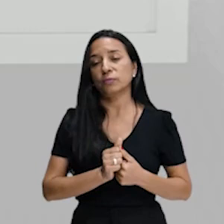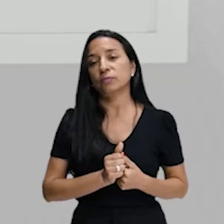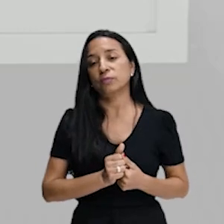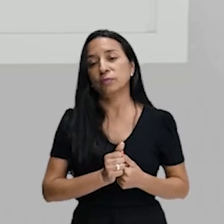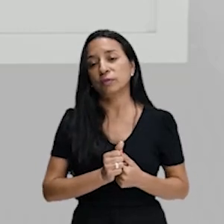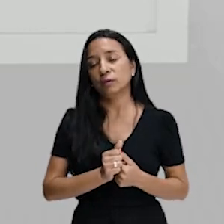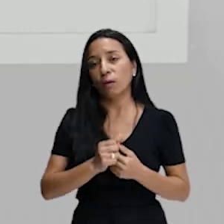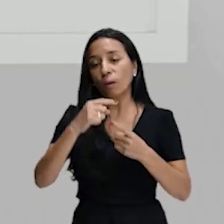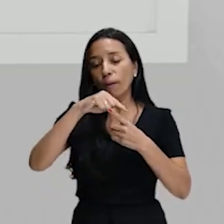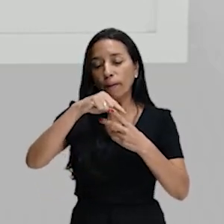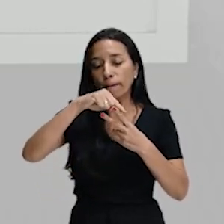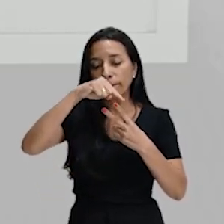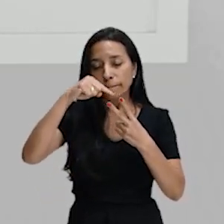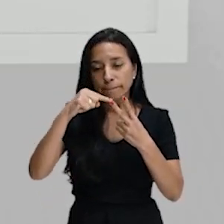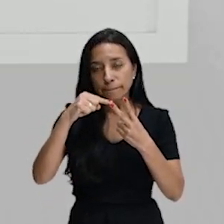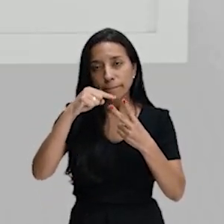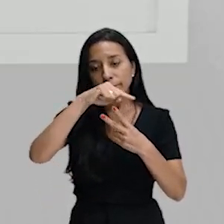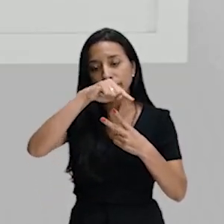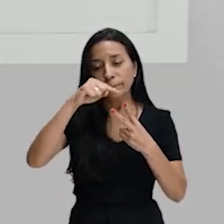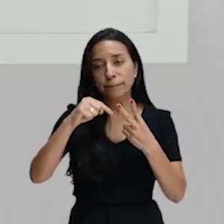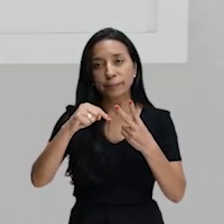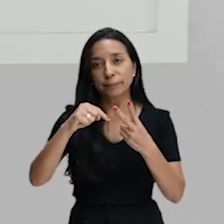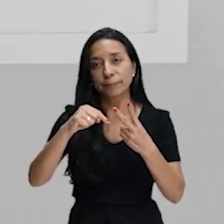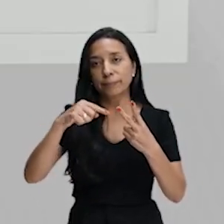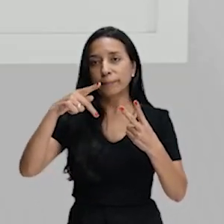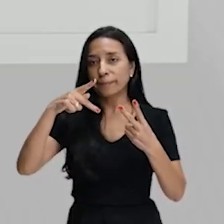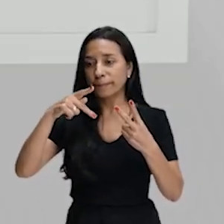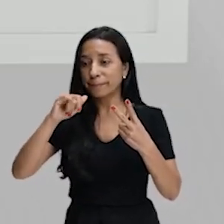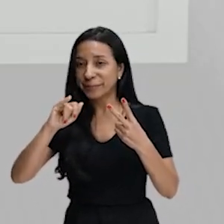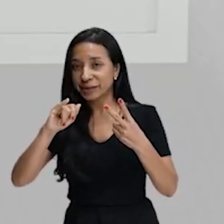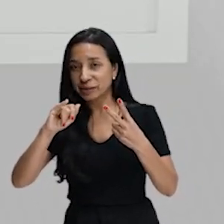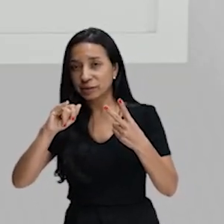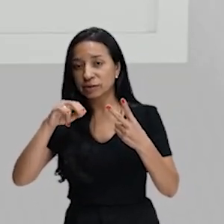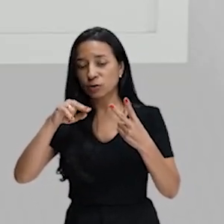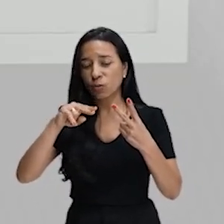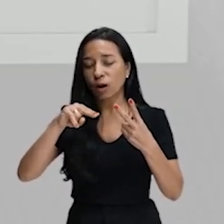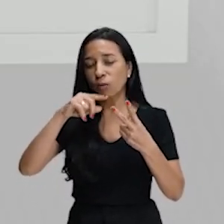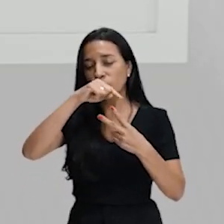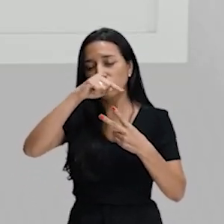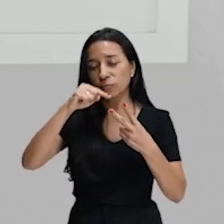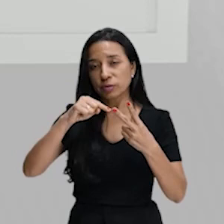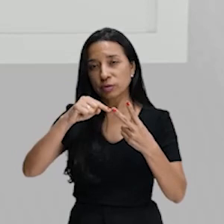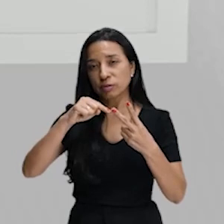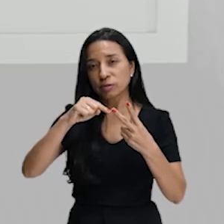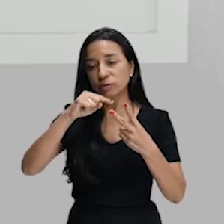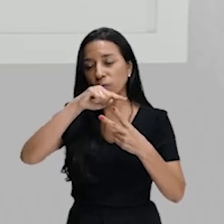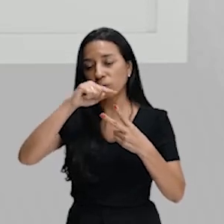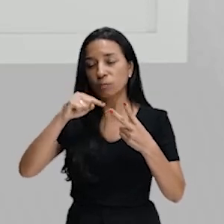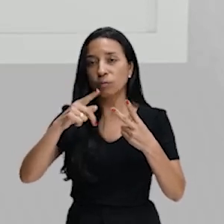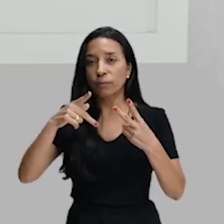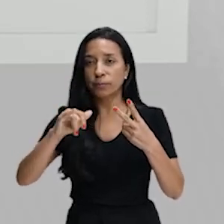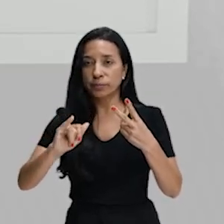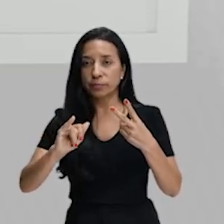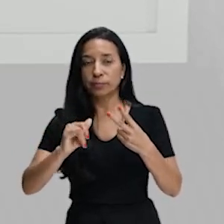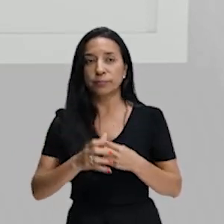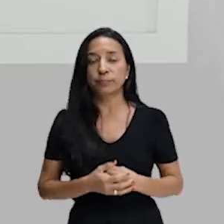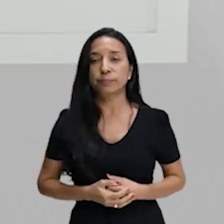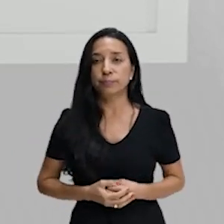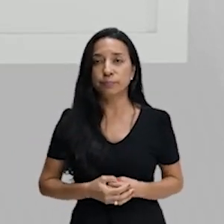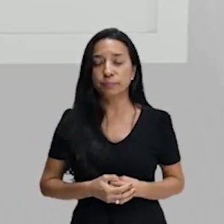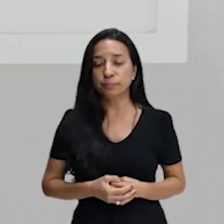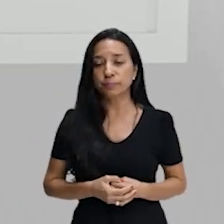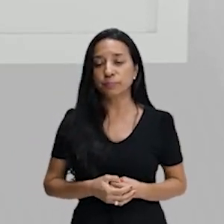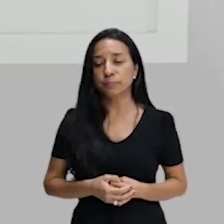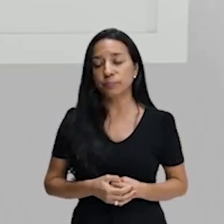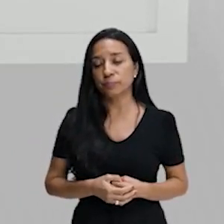vai dar 3 vezes 10 a menos 1 metros. Ok? Então, o campo 2 ele vai ser igual. Aqui